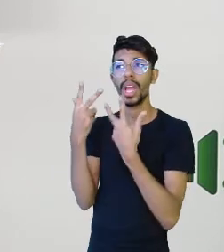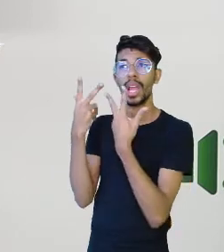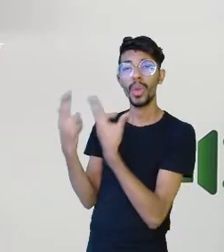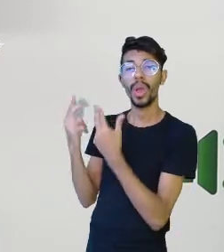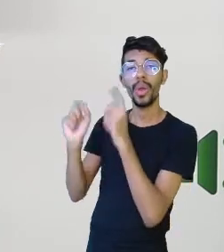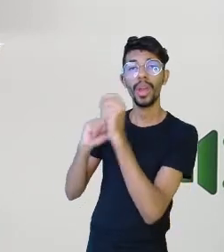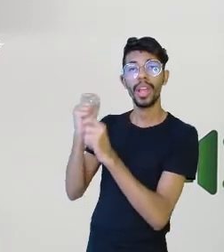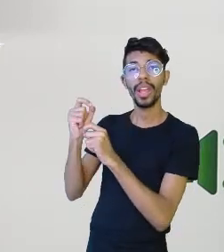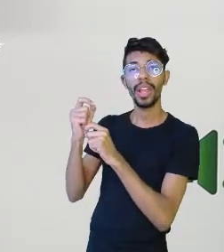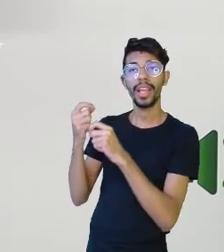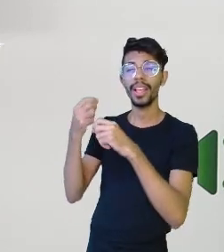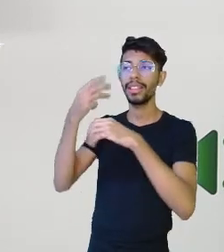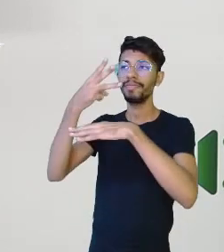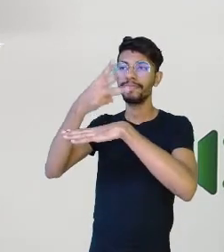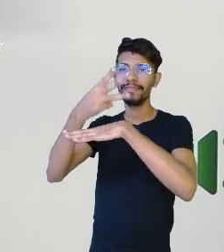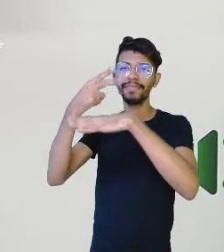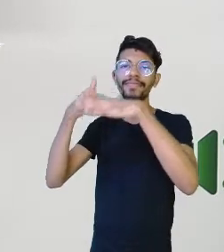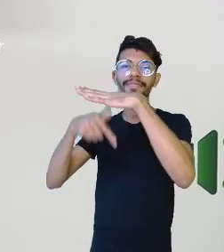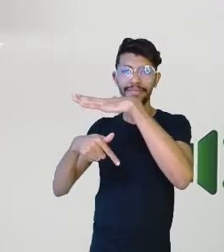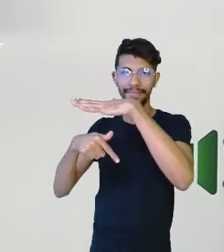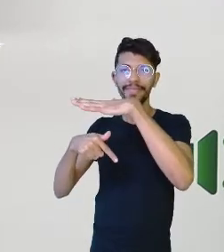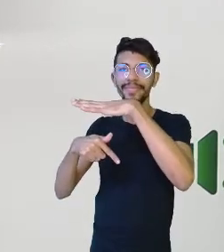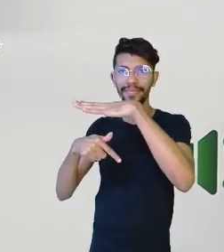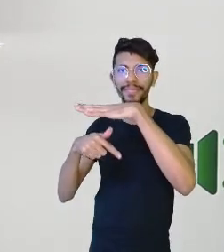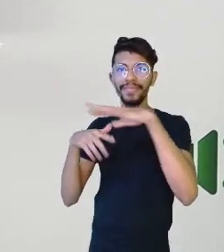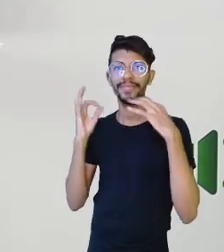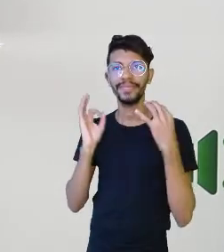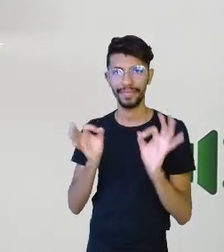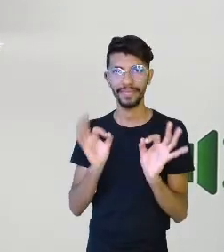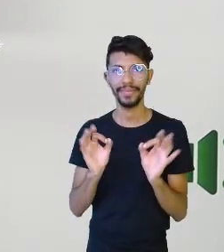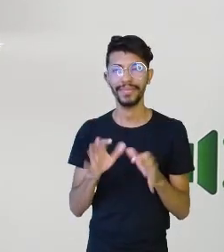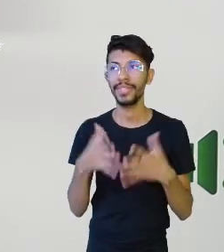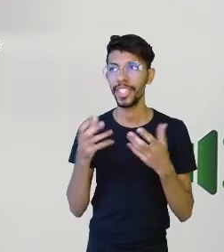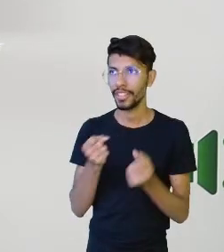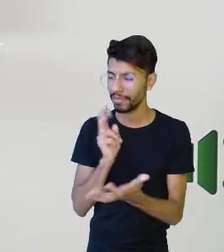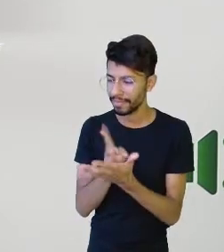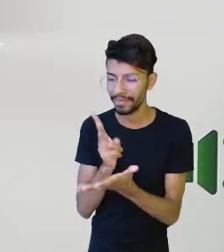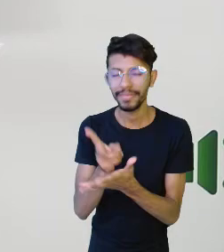Eu tenho 3/7. Vamos lá.